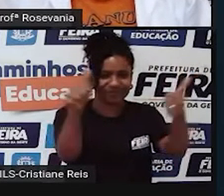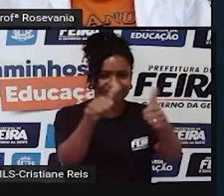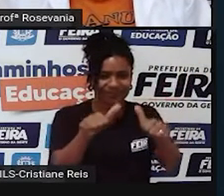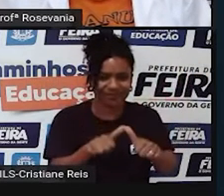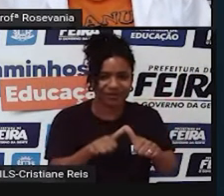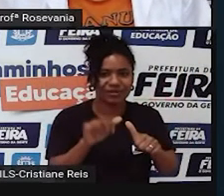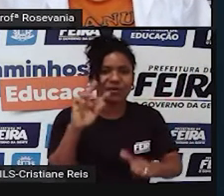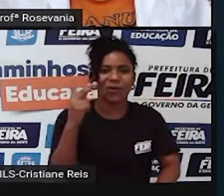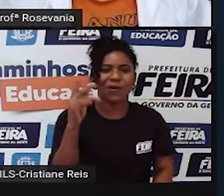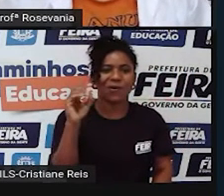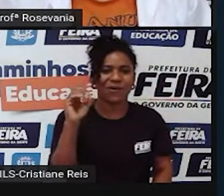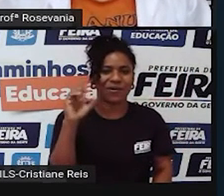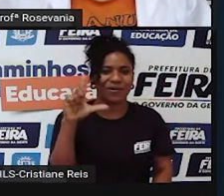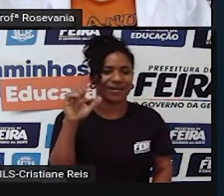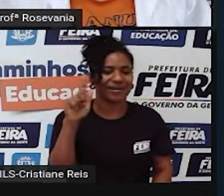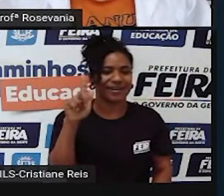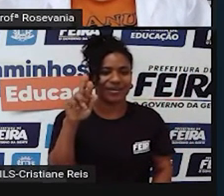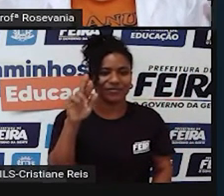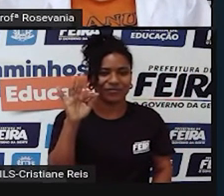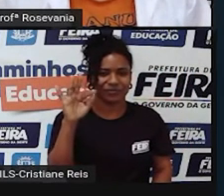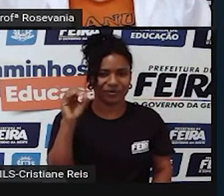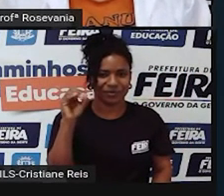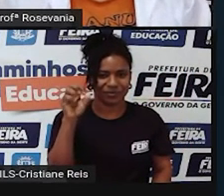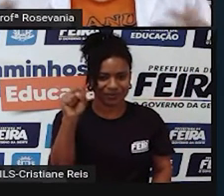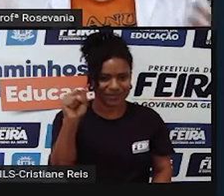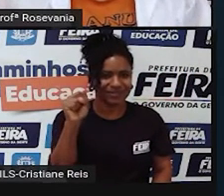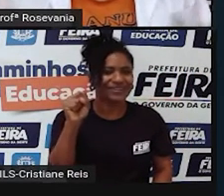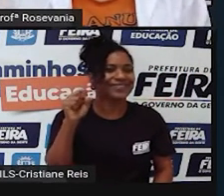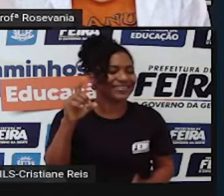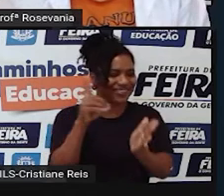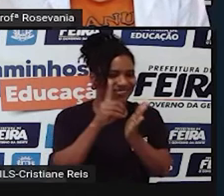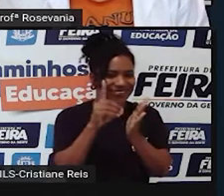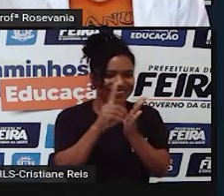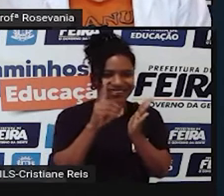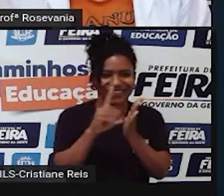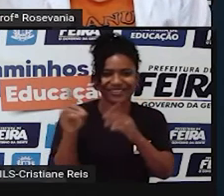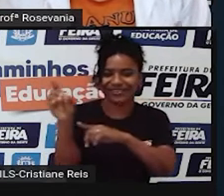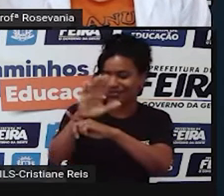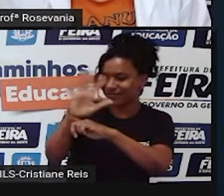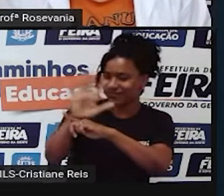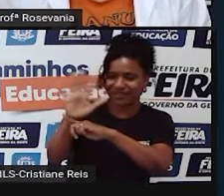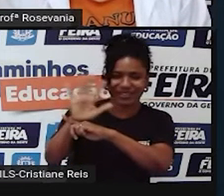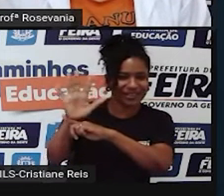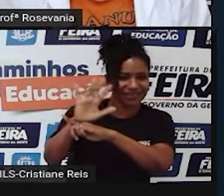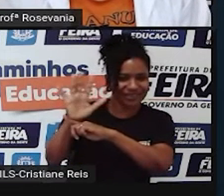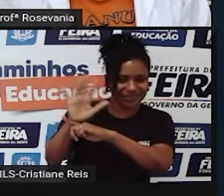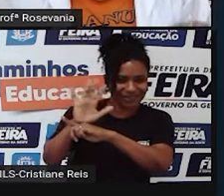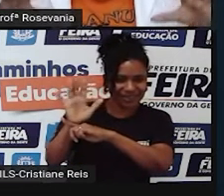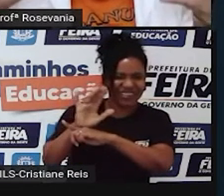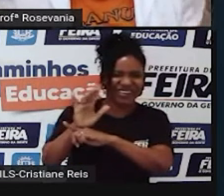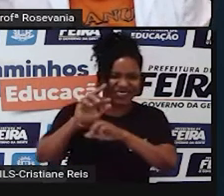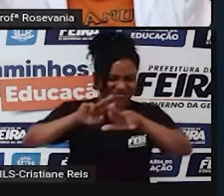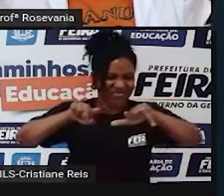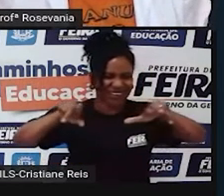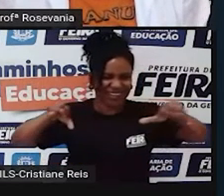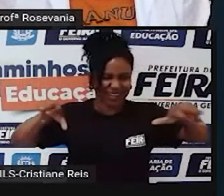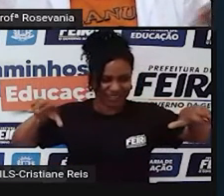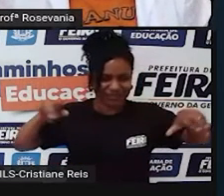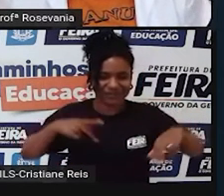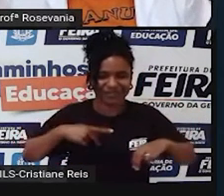mapas holográficos. Quem assiste aí diversos filmes, a exemplo, né, dos Vingadores, por exemplo, vê Tony